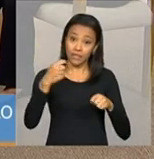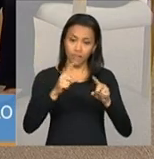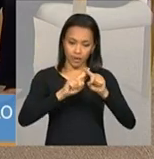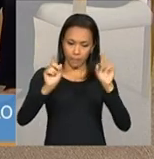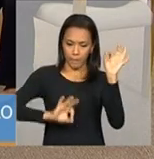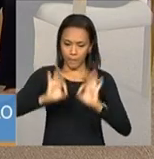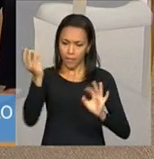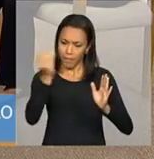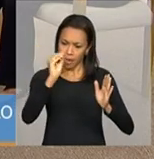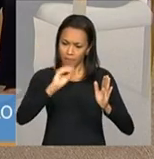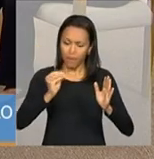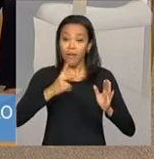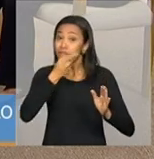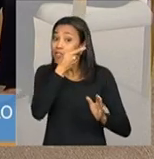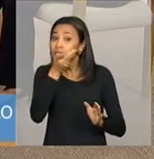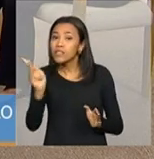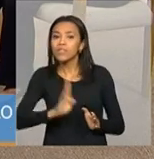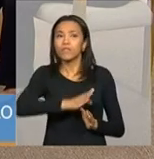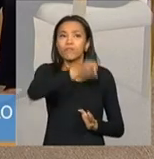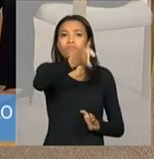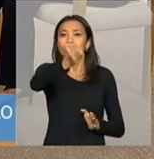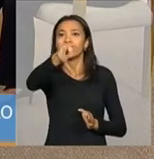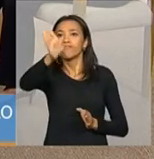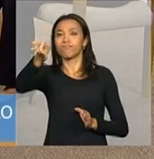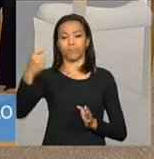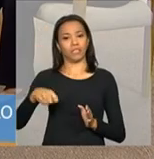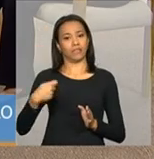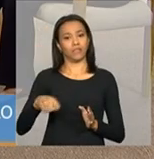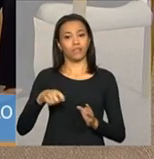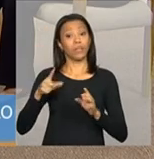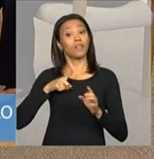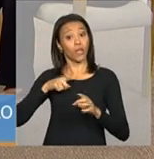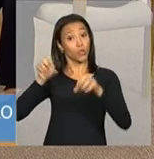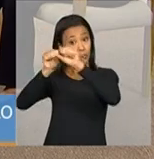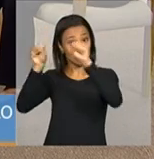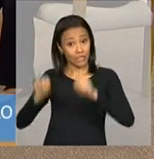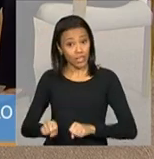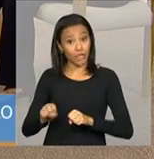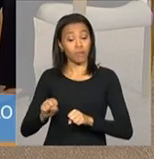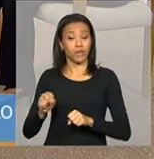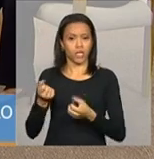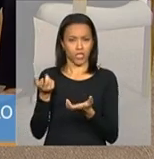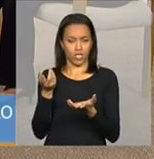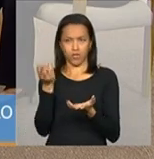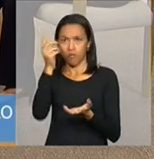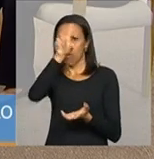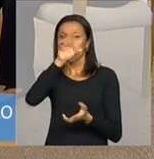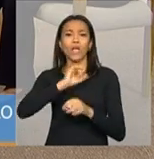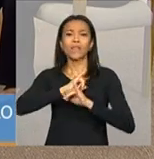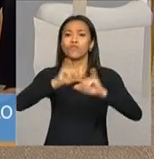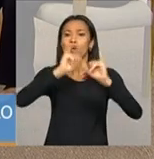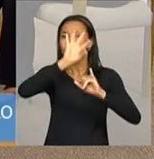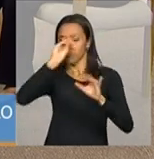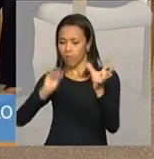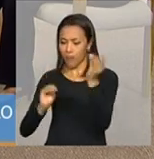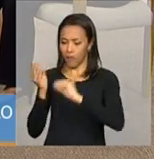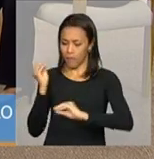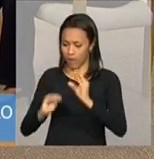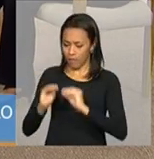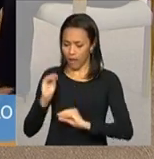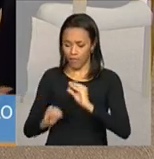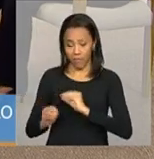as visitas que são feitas. Existe um sistema de registro para que se faça um registro